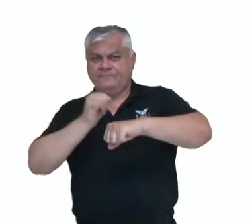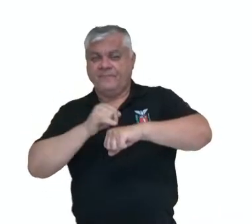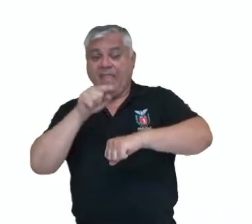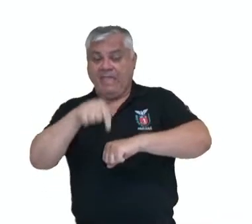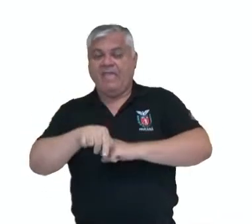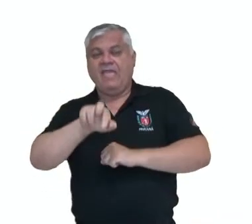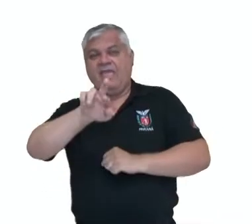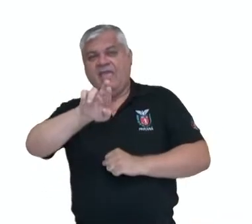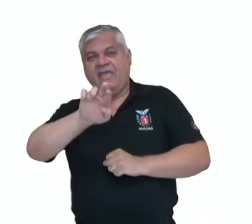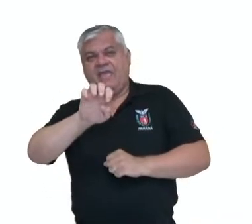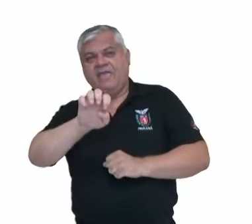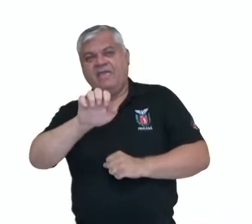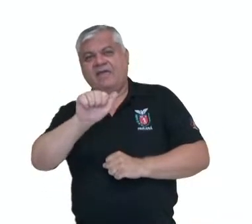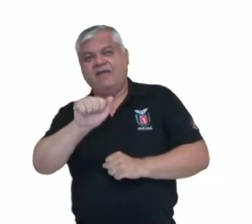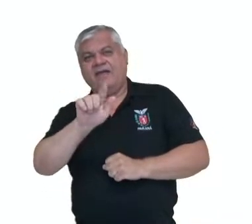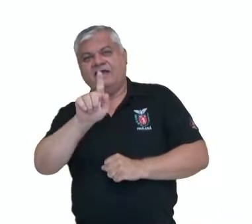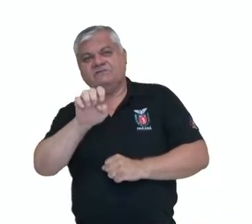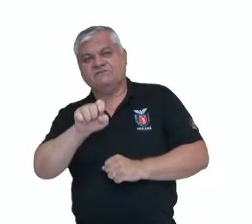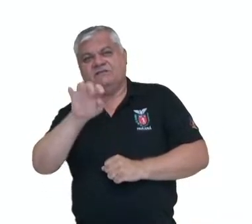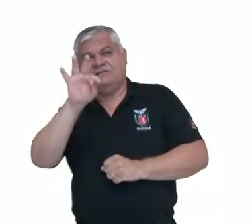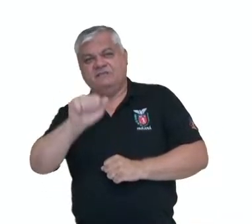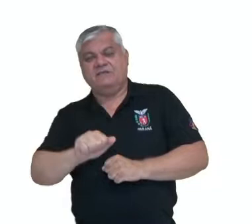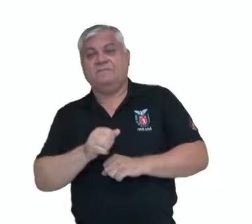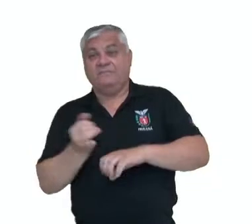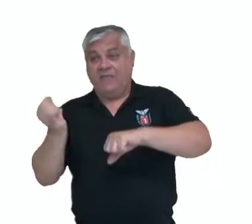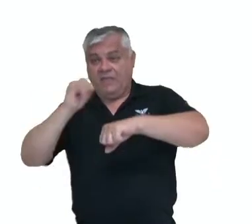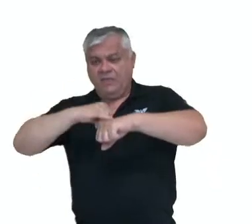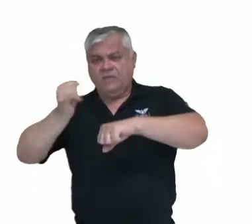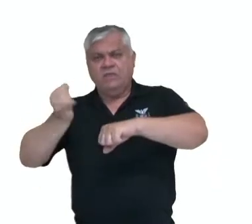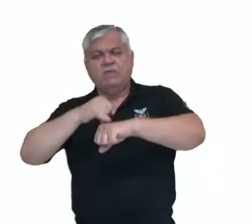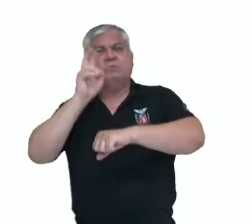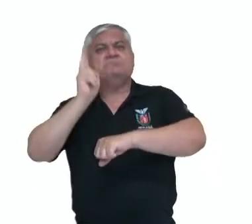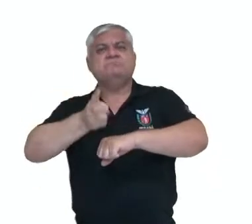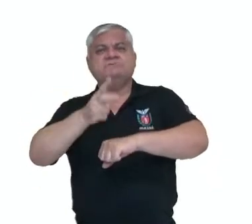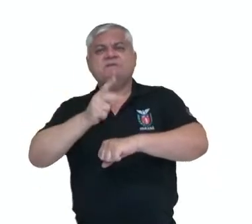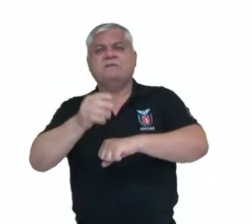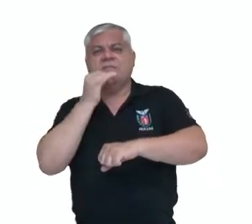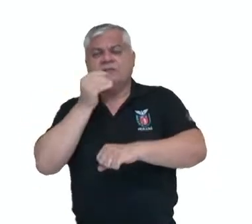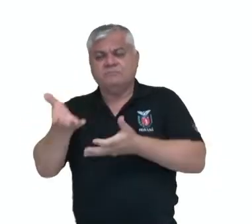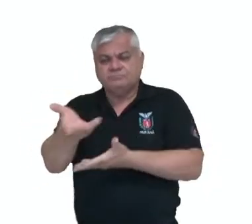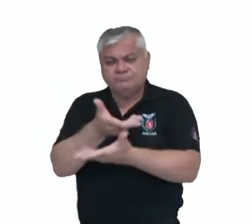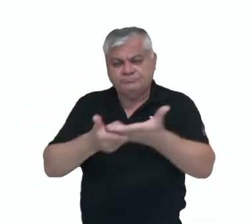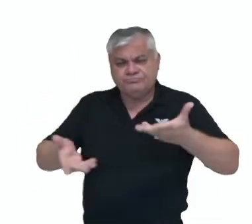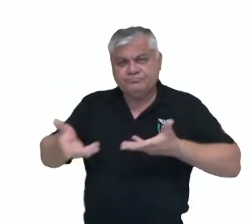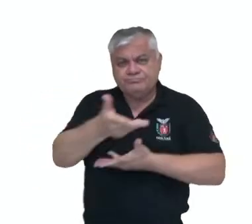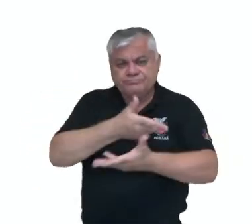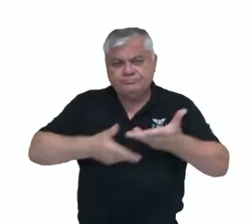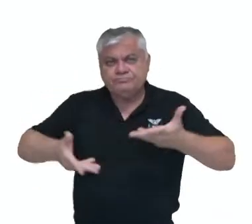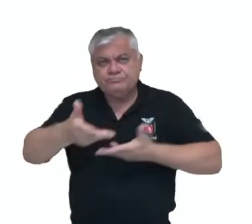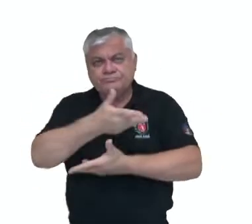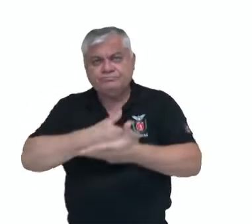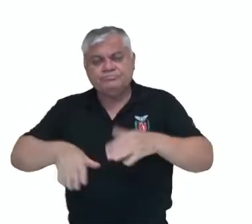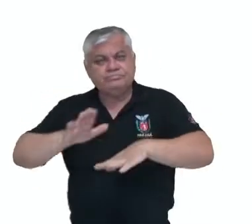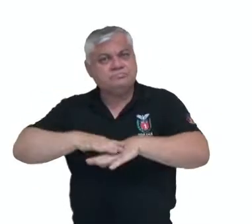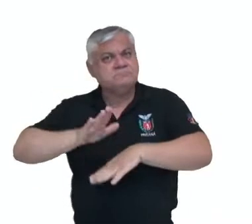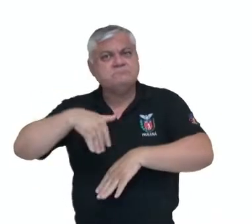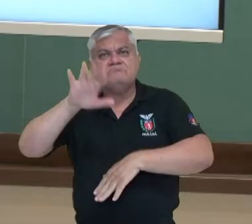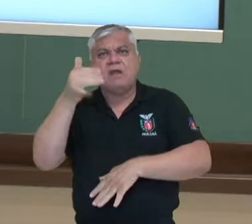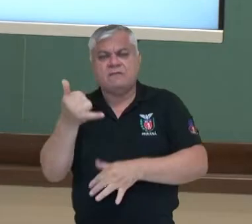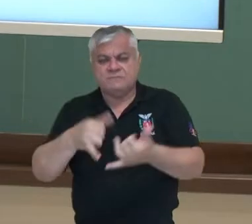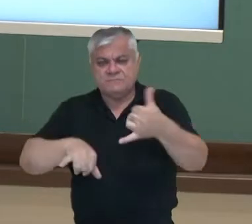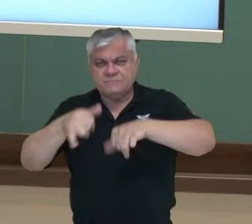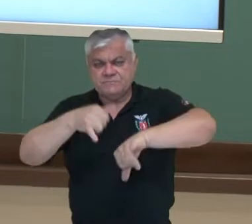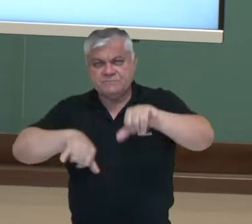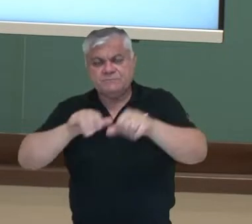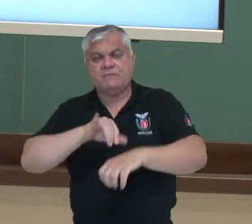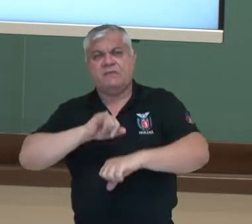produtos, na maioria dos casos os íons estão presentes como intermediários, representam a maioria das reações